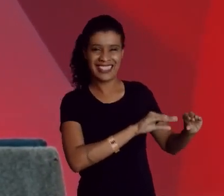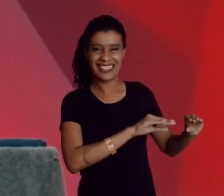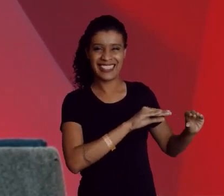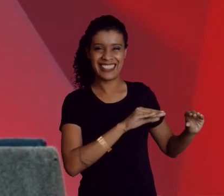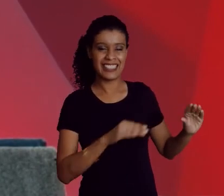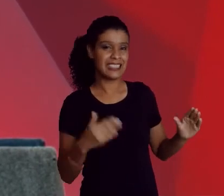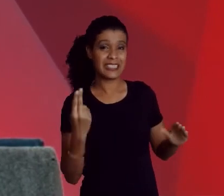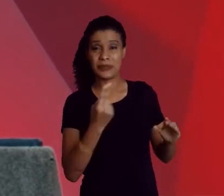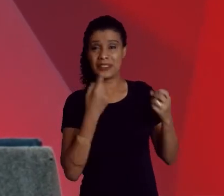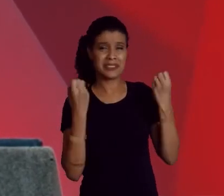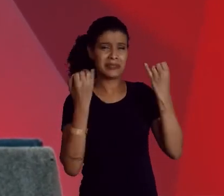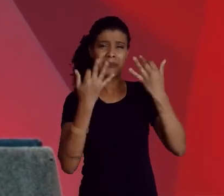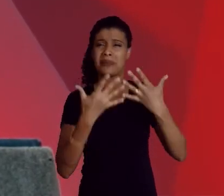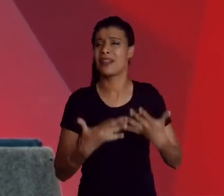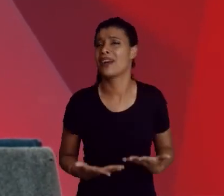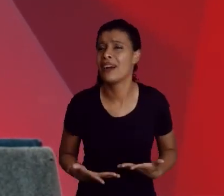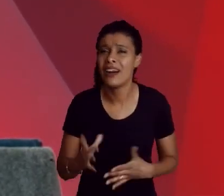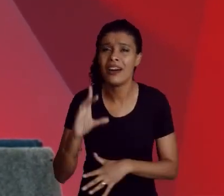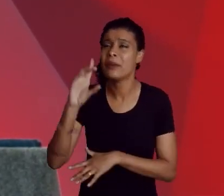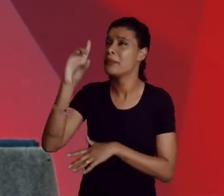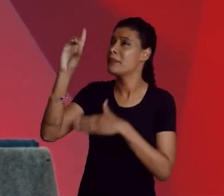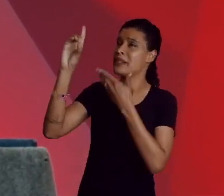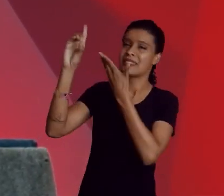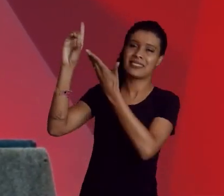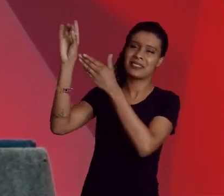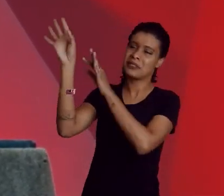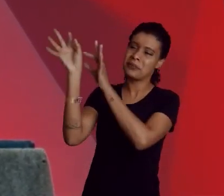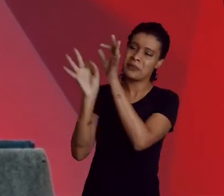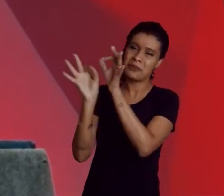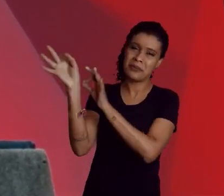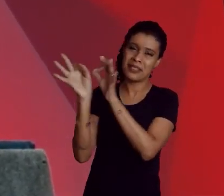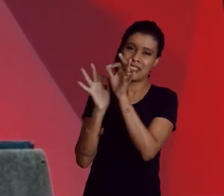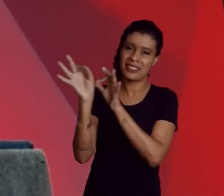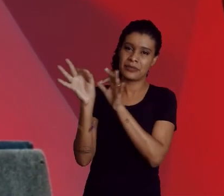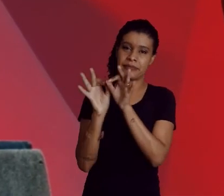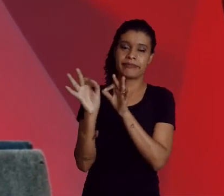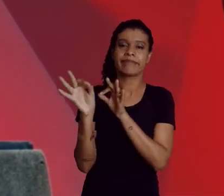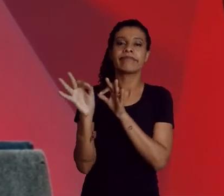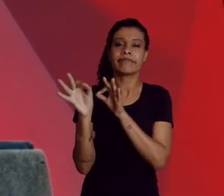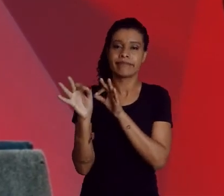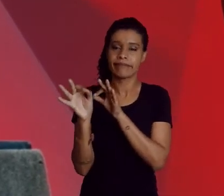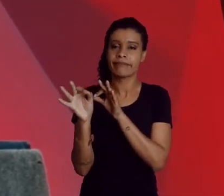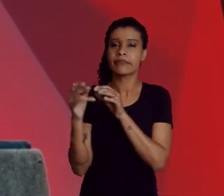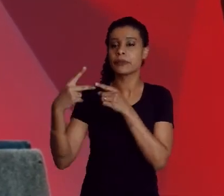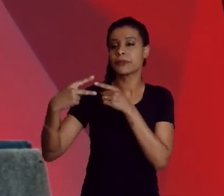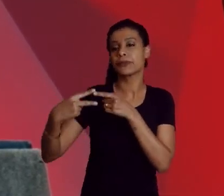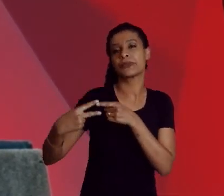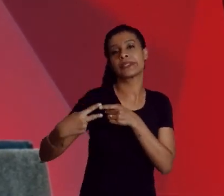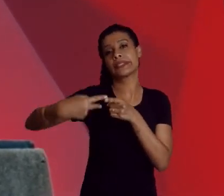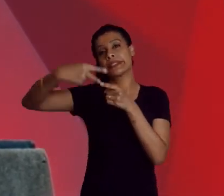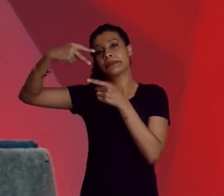porque é sobrenatural. Mas Deus tinha preparado a solução 2 semanas antes de eu ver um